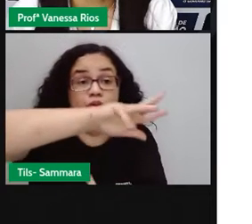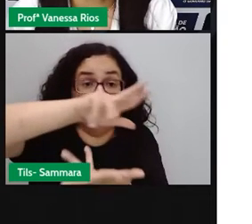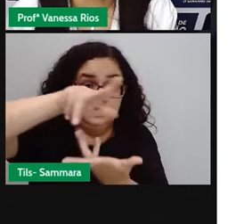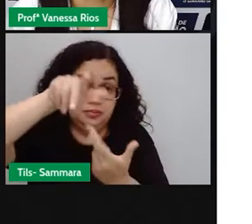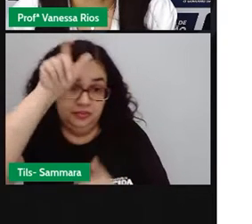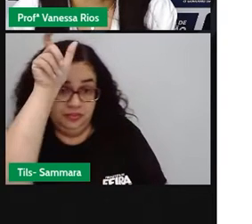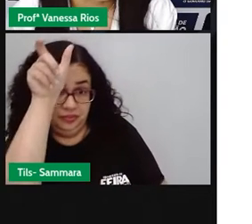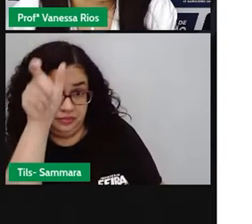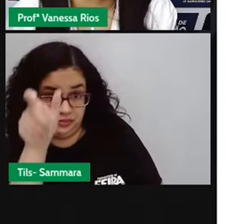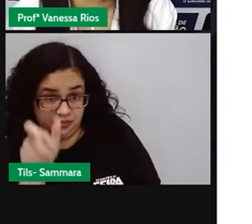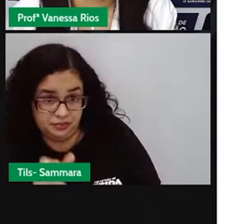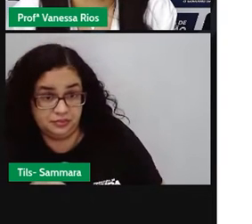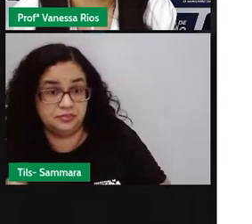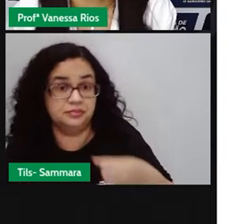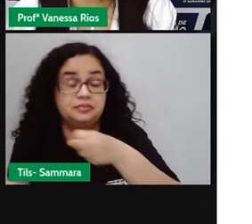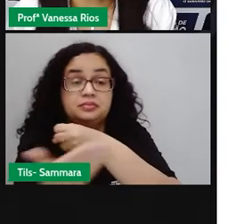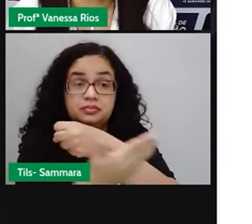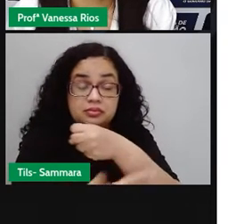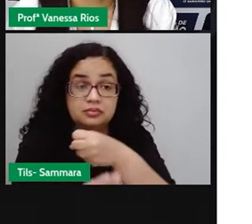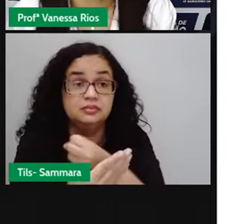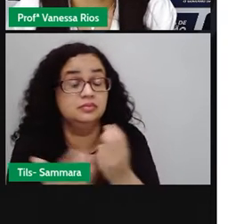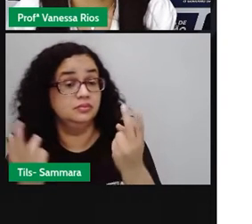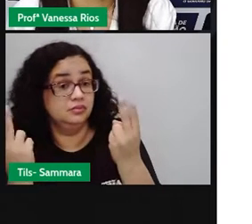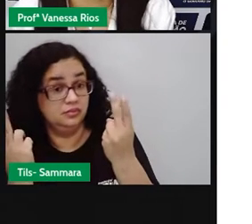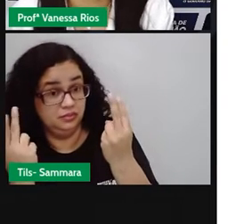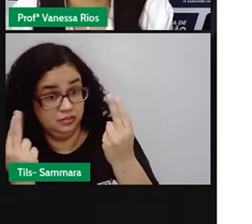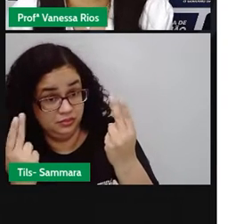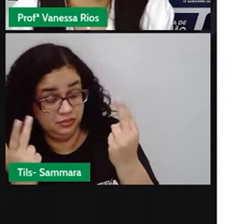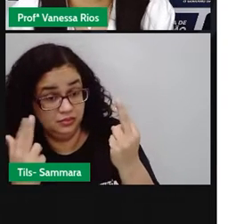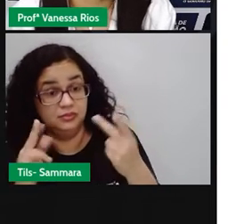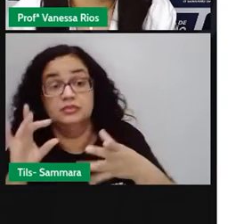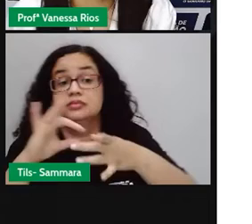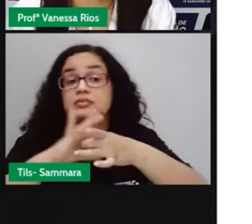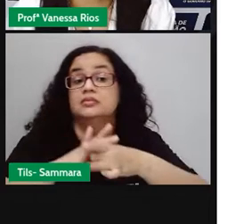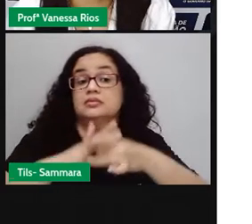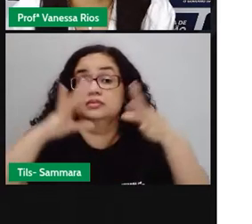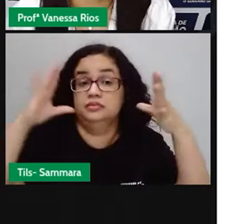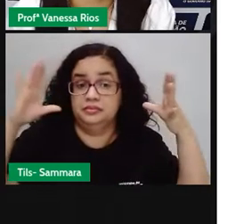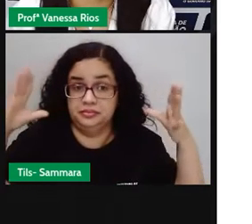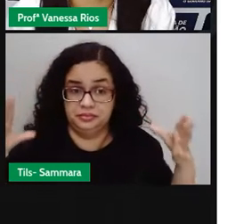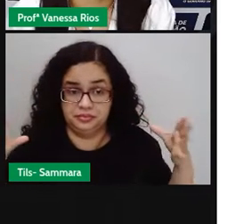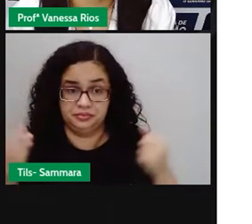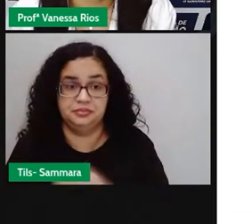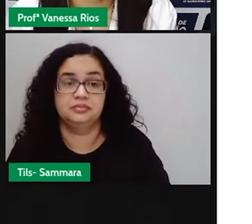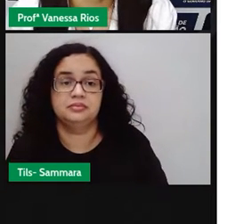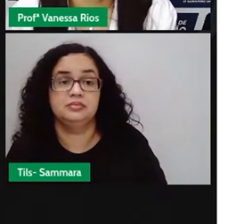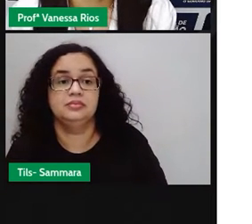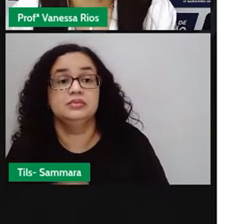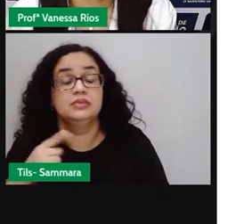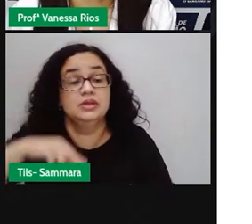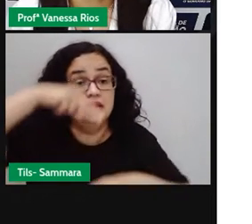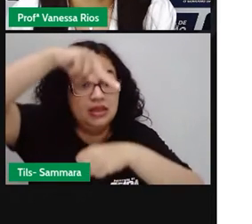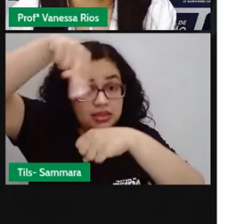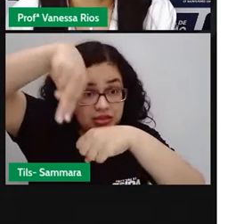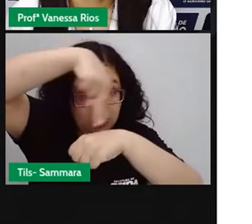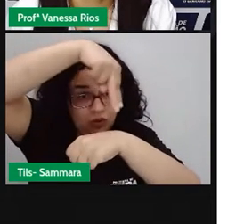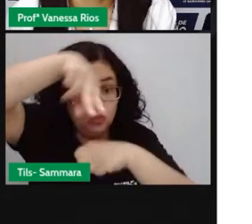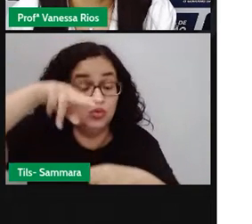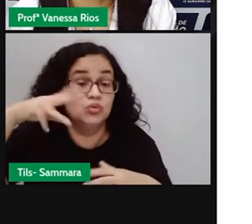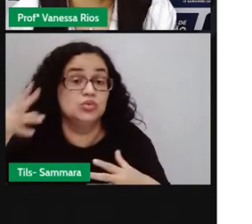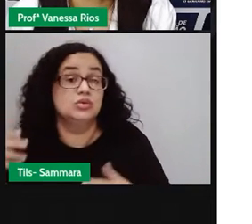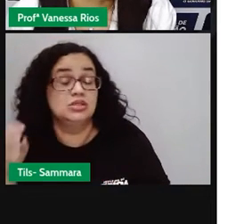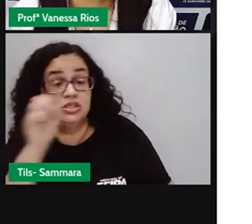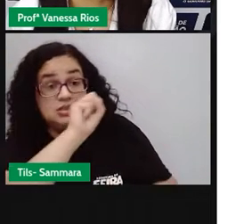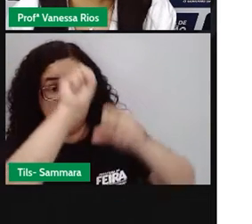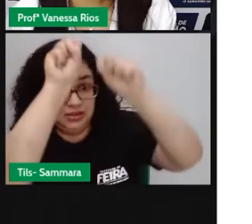conjunto dos cidadãos, baseando-se nos princípios de igualdade e liberdade. Diz-se da nação